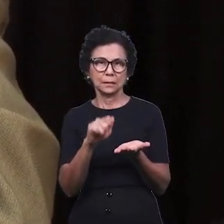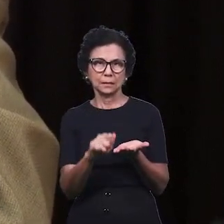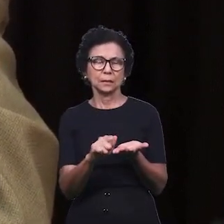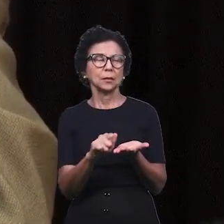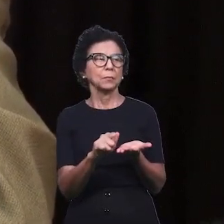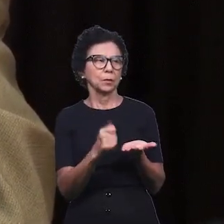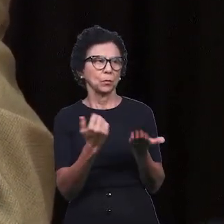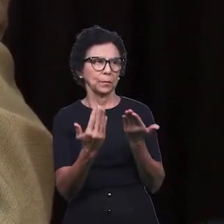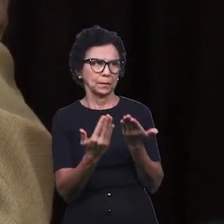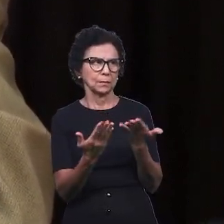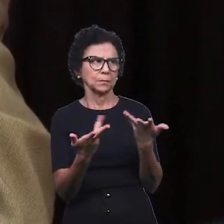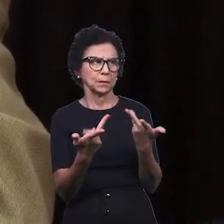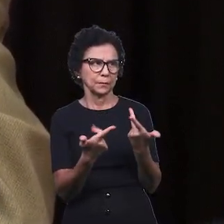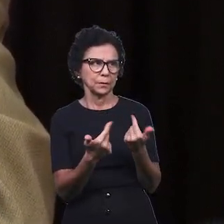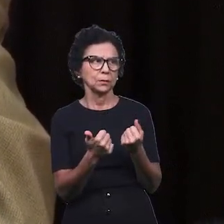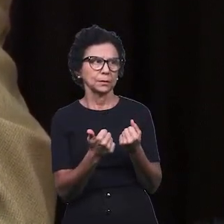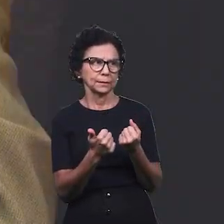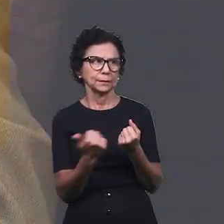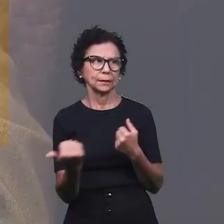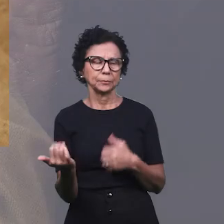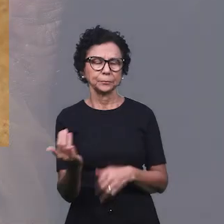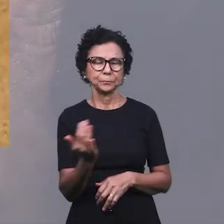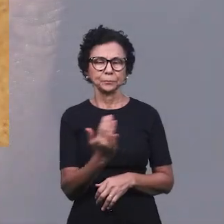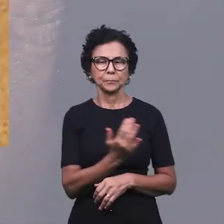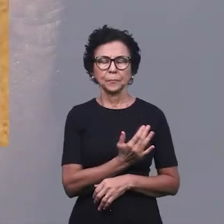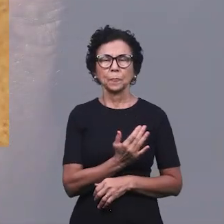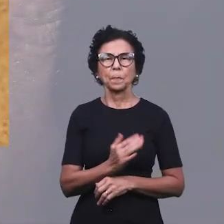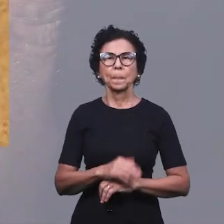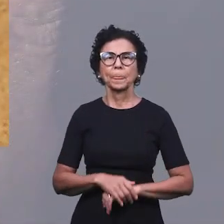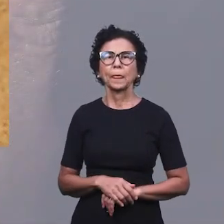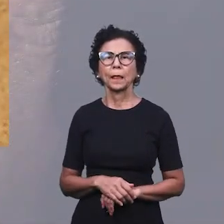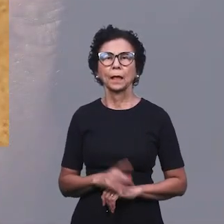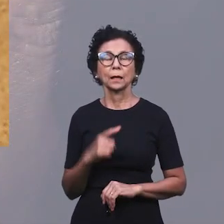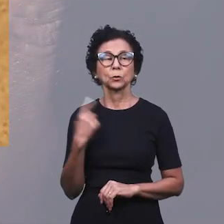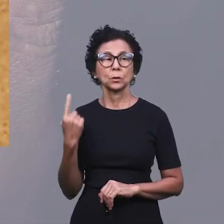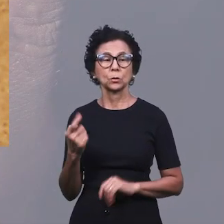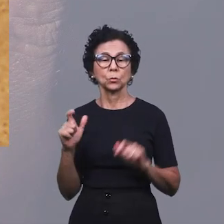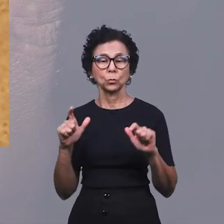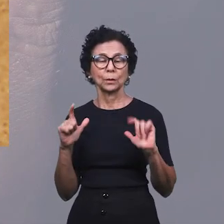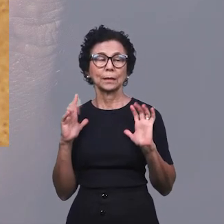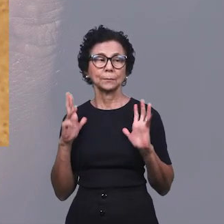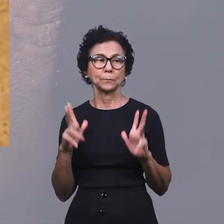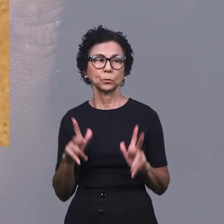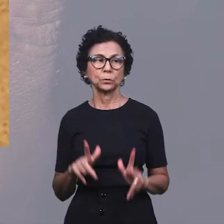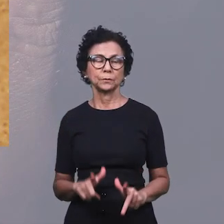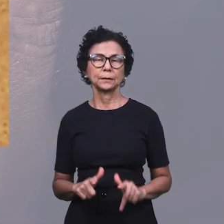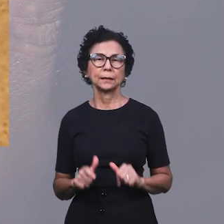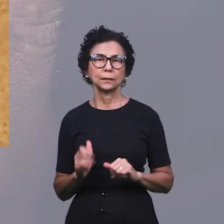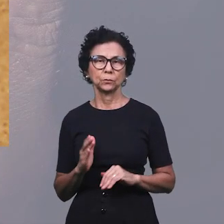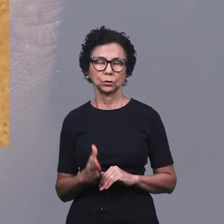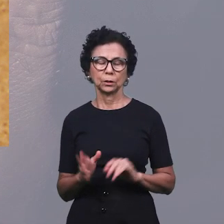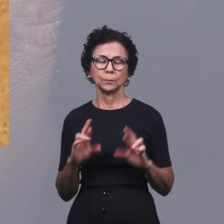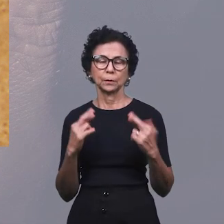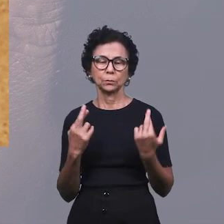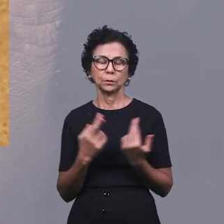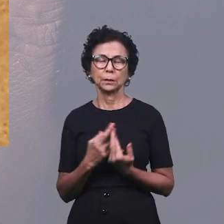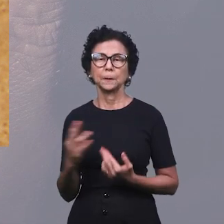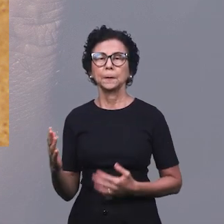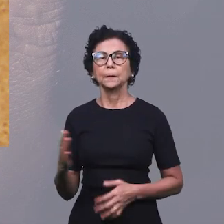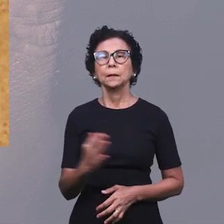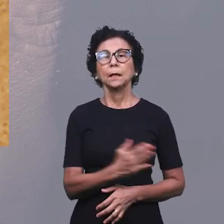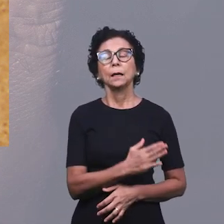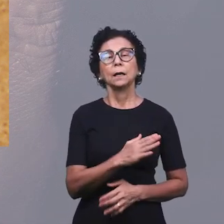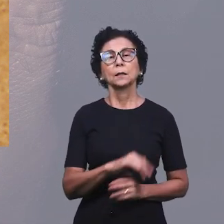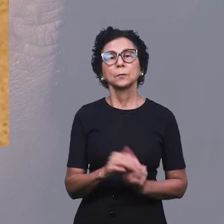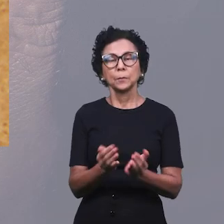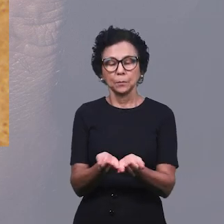agora das bacias que eram utilizadas para recolher o sangue, que não poderia se